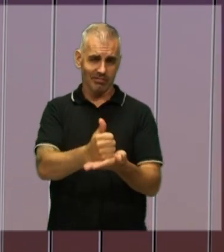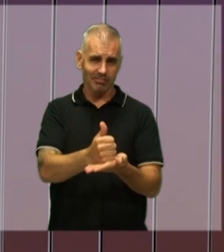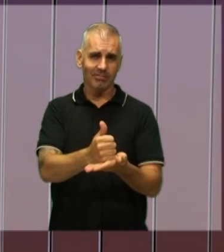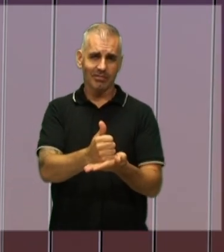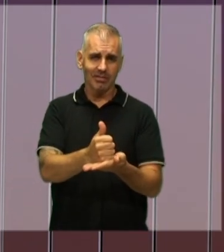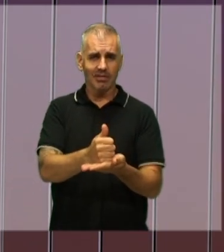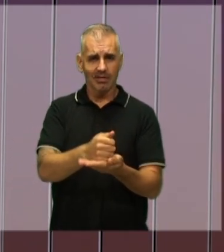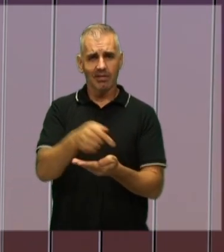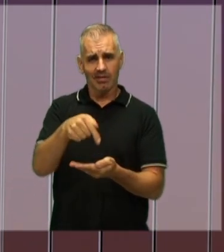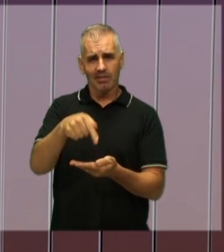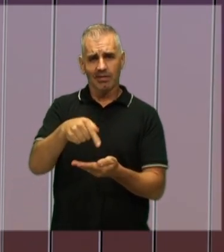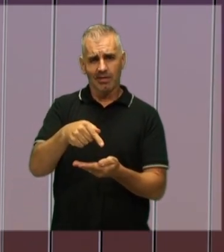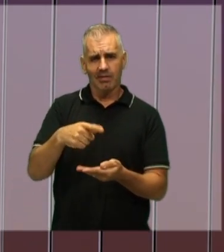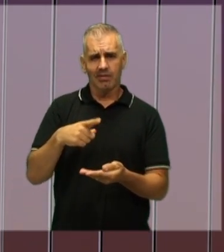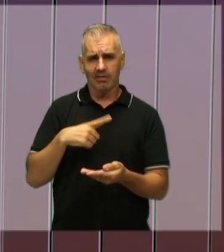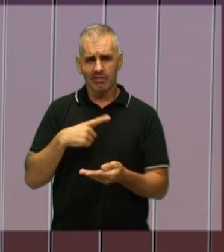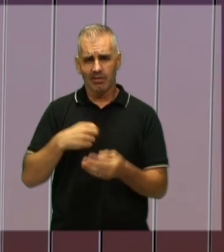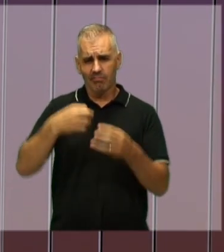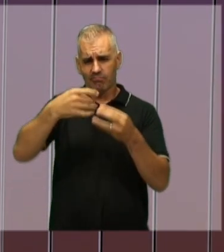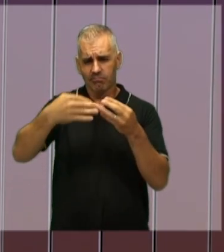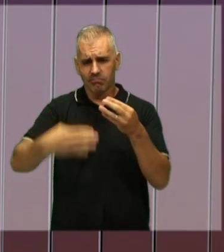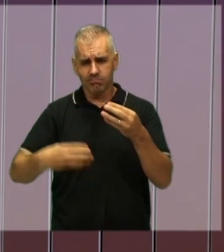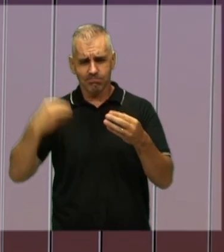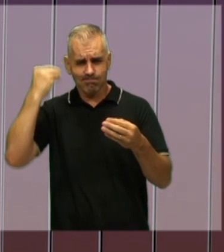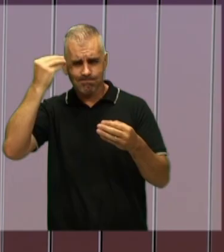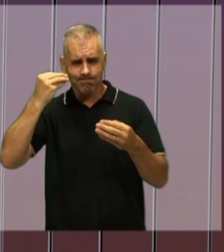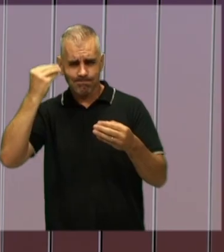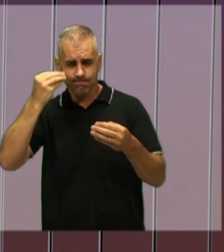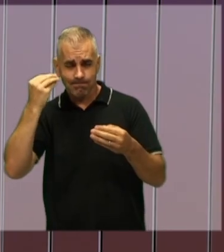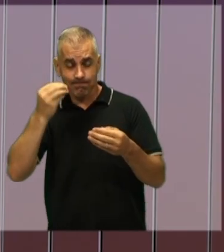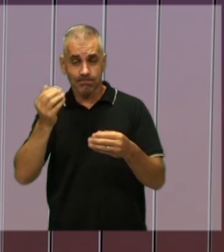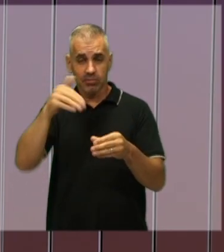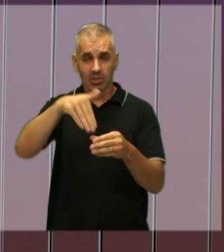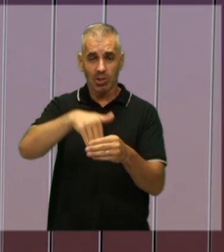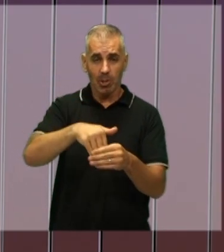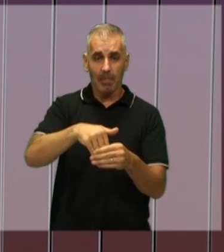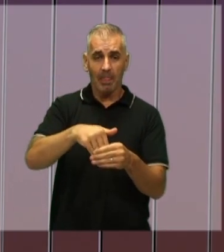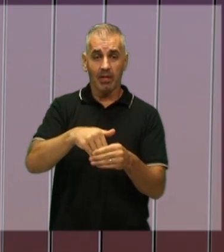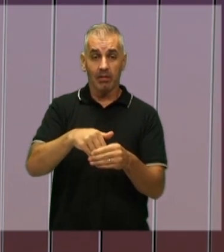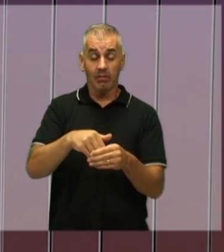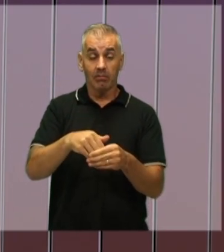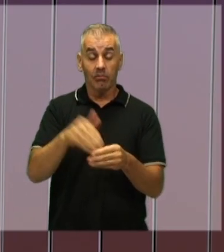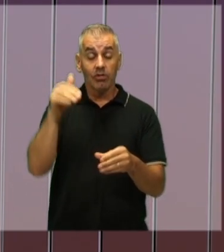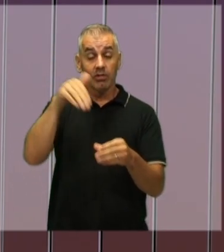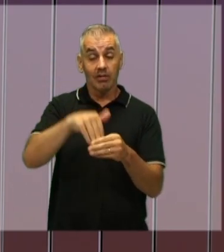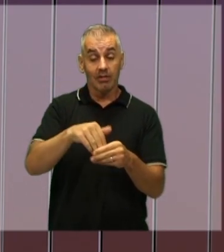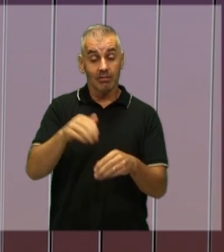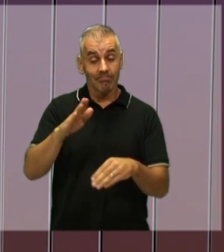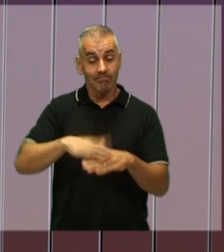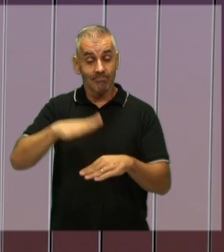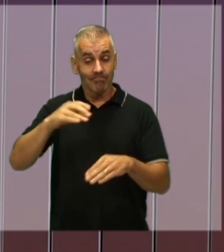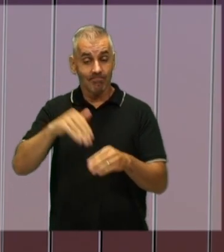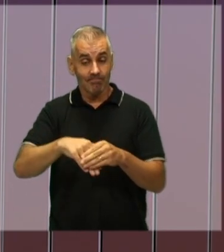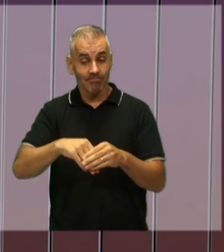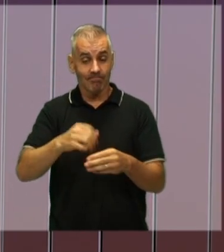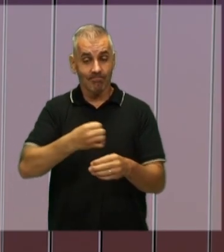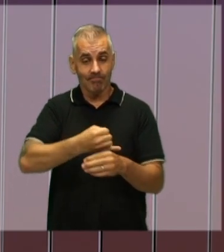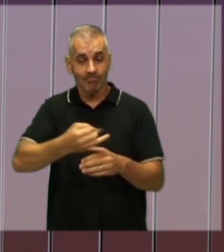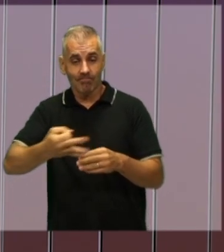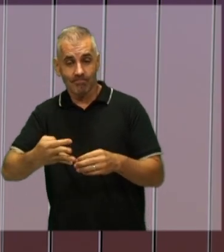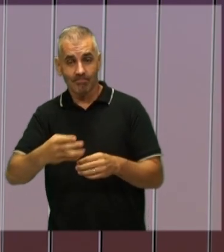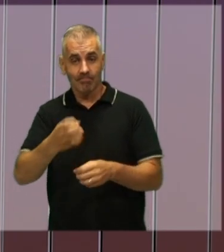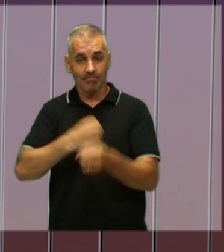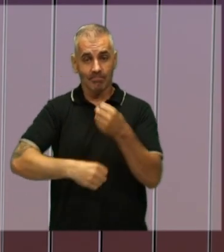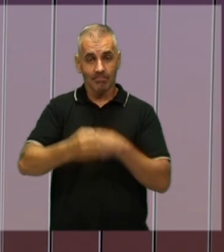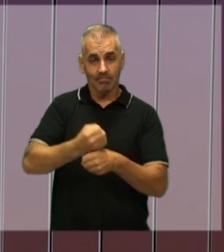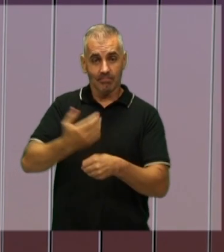bom curral eleitoral, vamos chamar assim, né? Foi a candidata mais bem votada no Estado do ano passado. Só